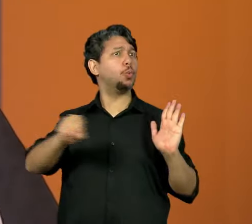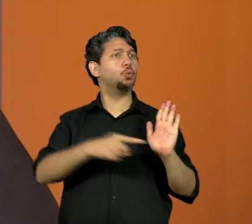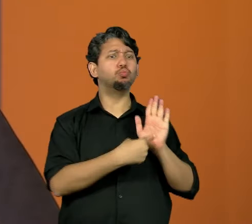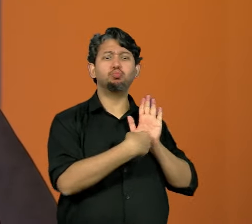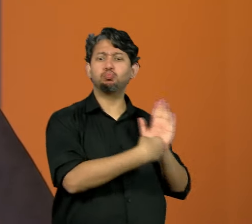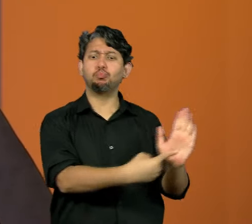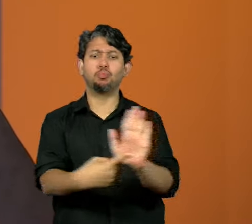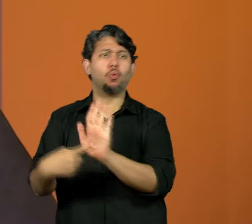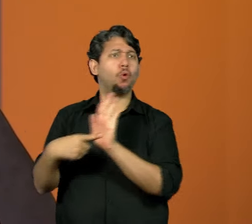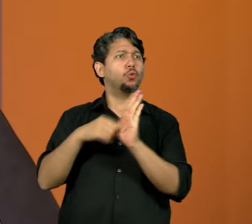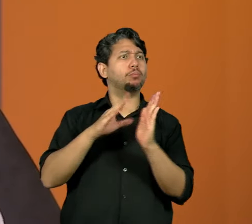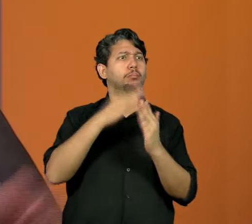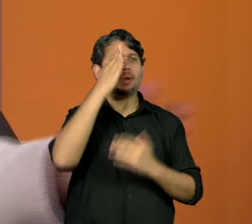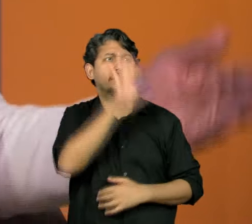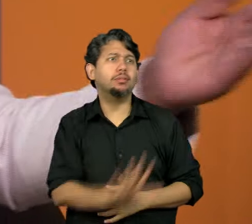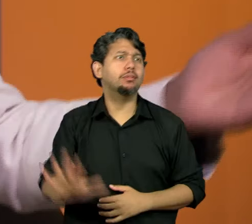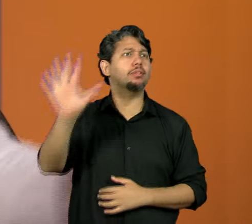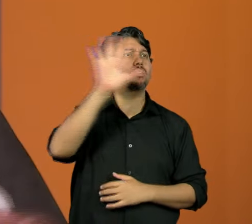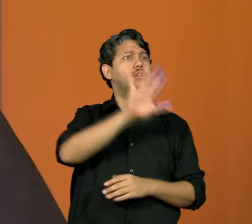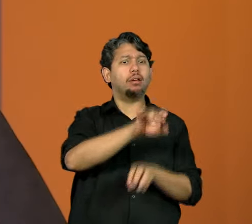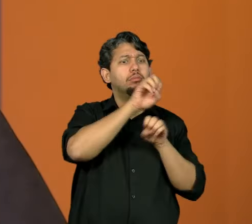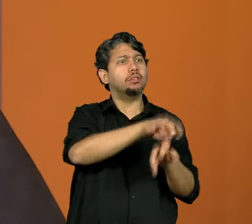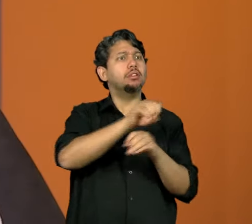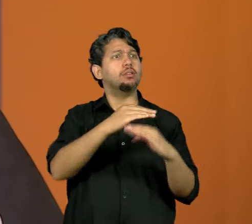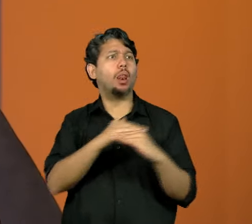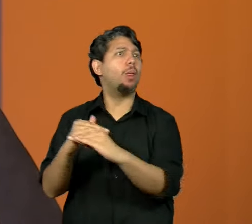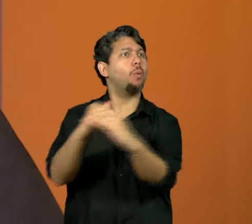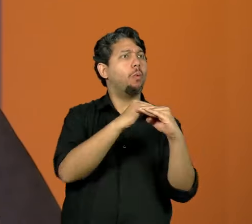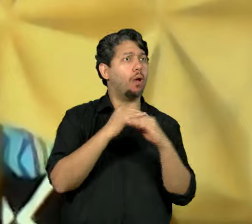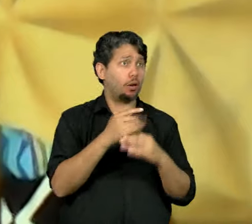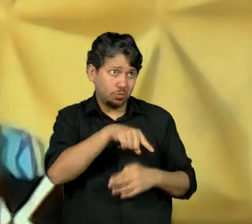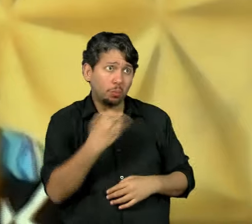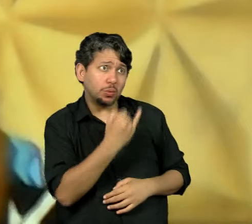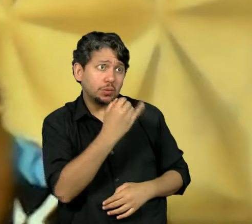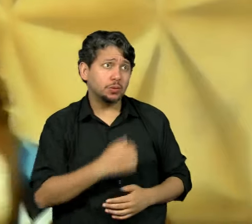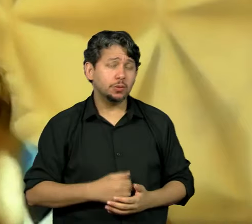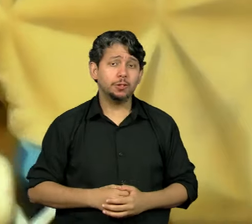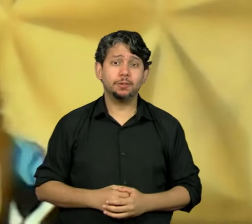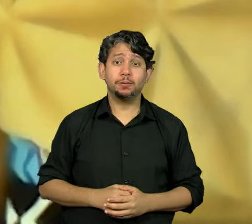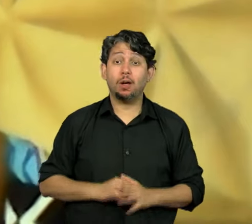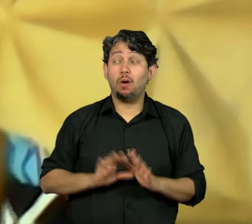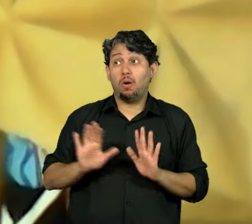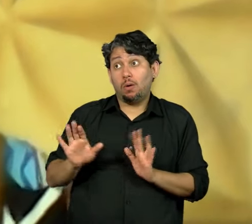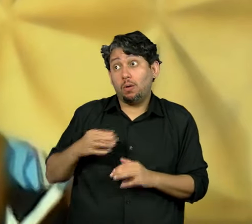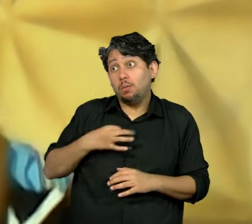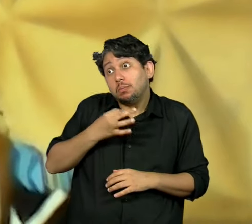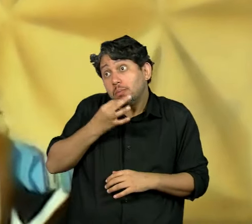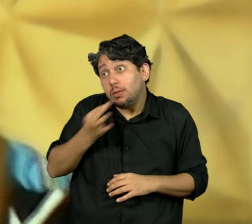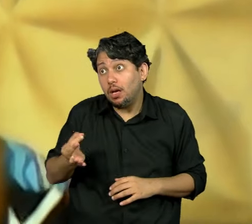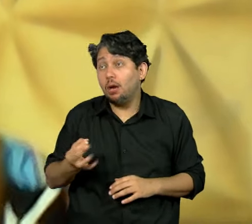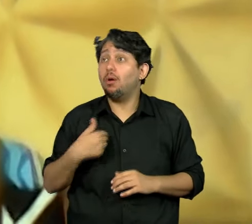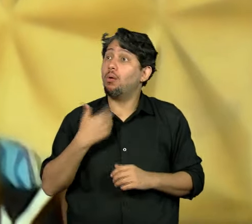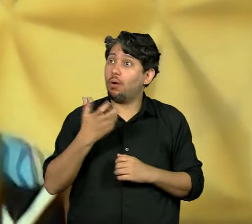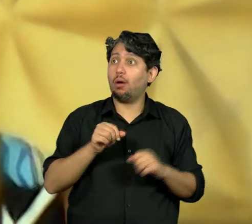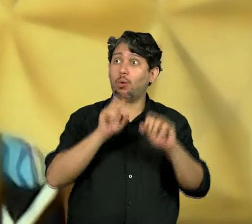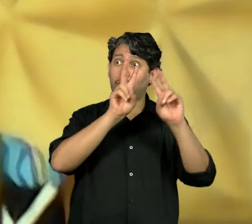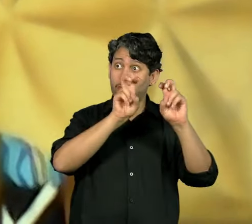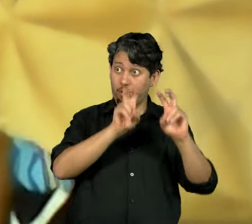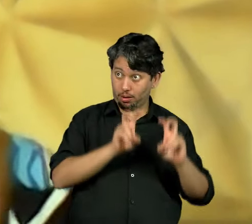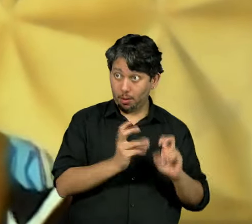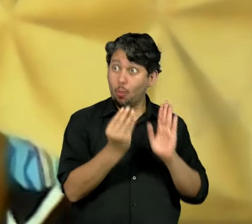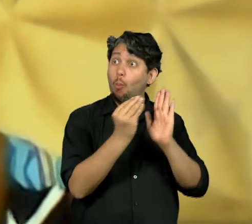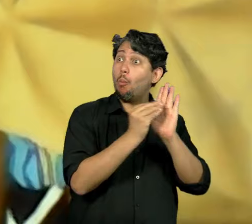uma ferramenta importante e ajudaria a superar essas dificuldades? Eu acredito um currículo como um ponto de